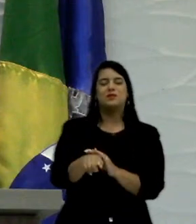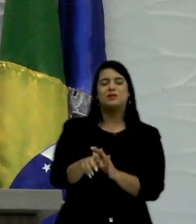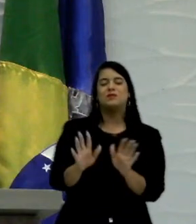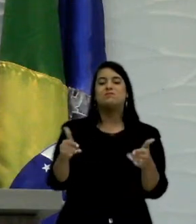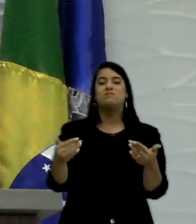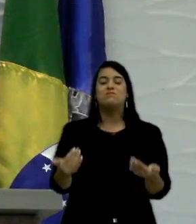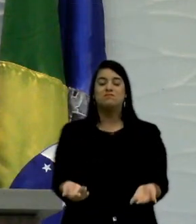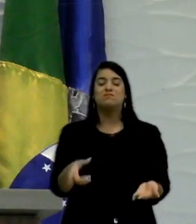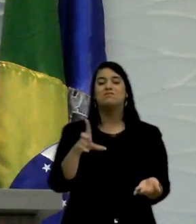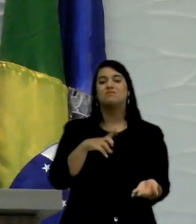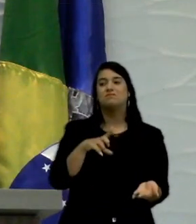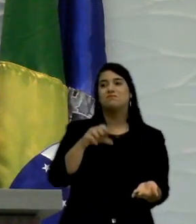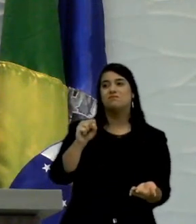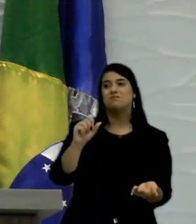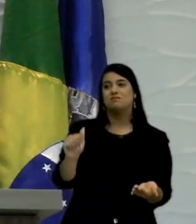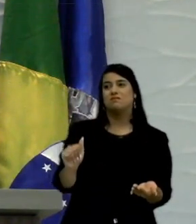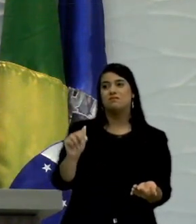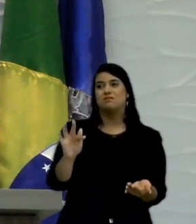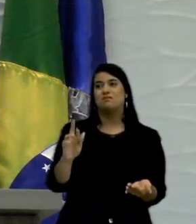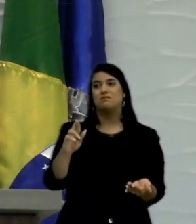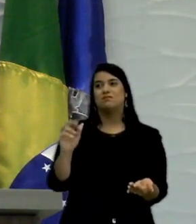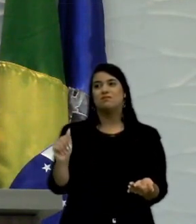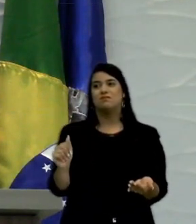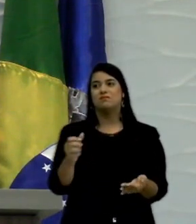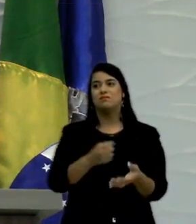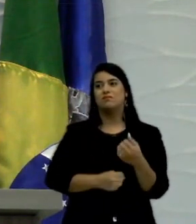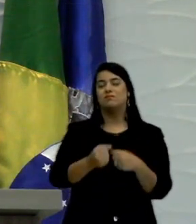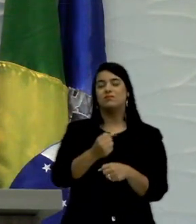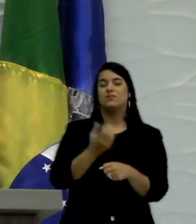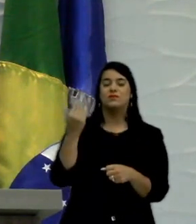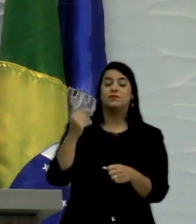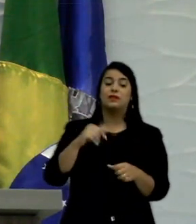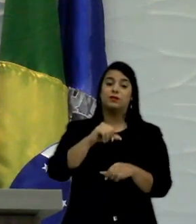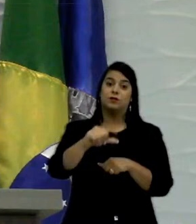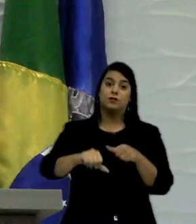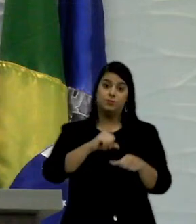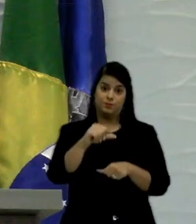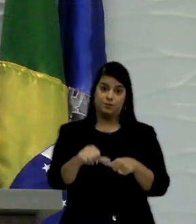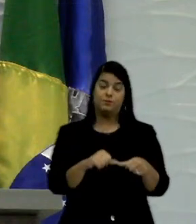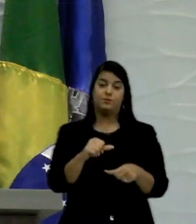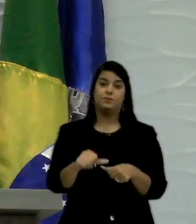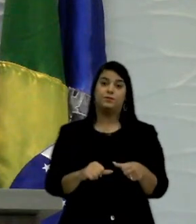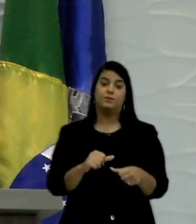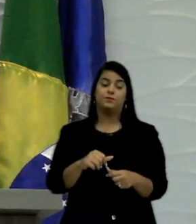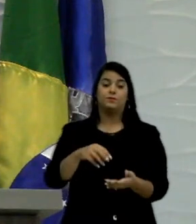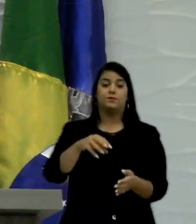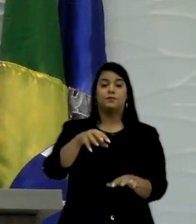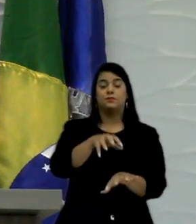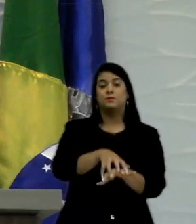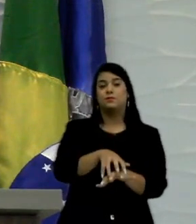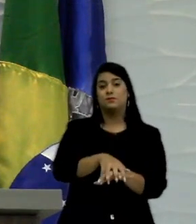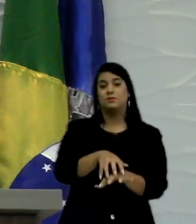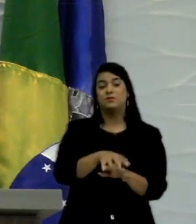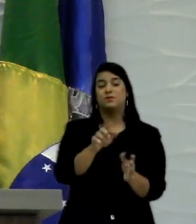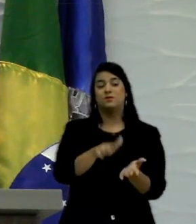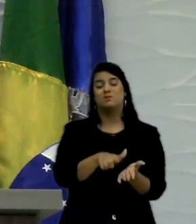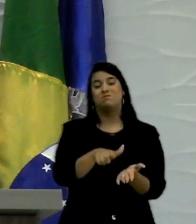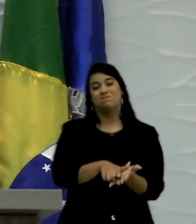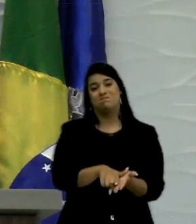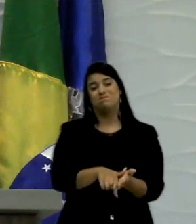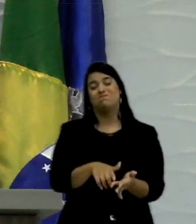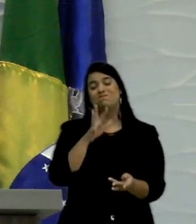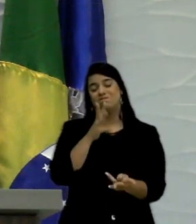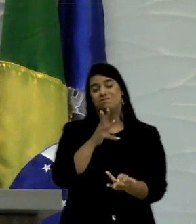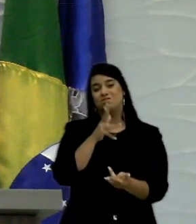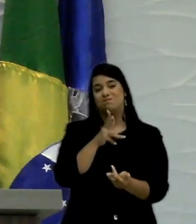da safra do ano passado, e teve uma mudança lá no status, está a inclusão folha pendente. Geralmente, quando está dessa